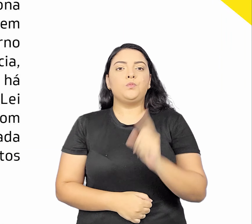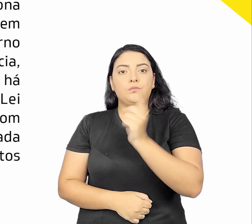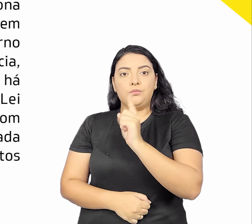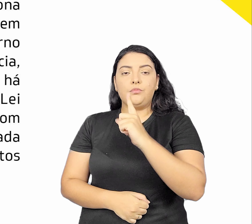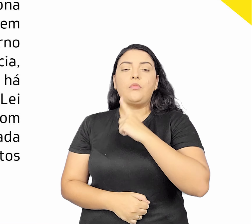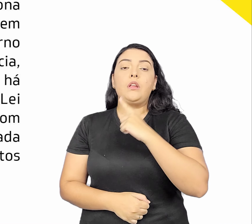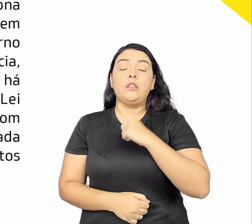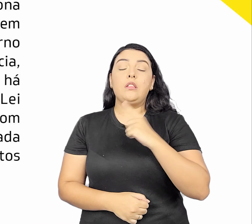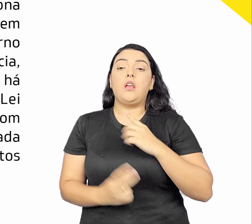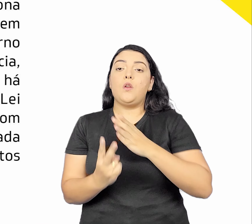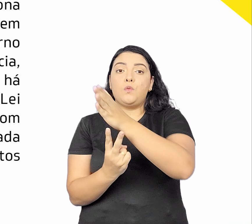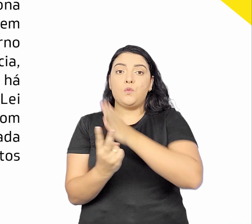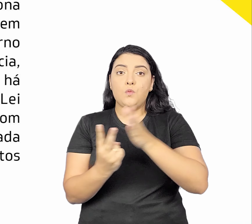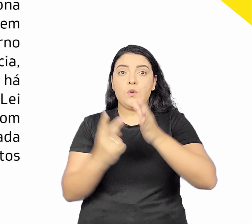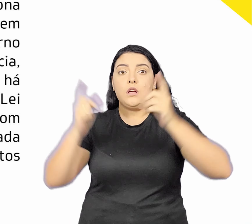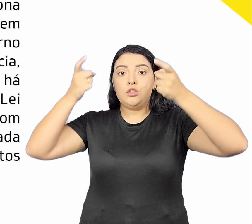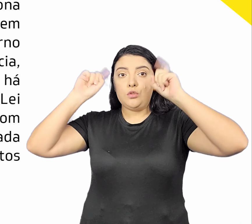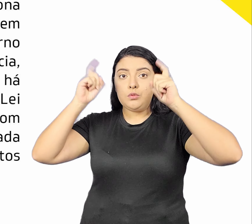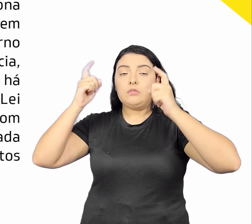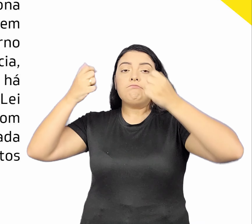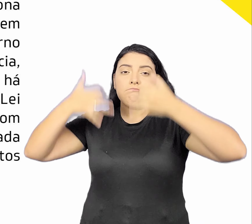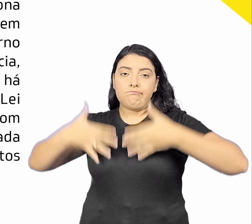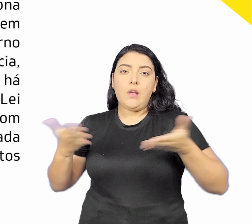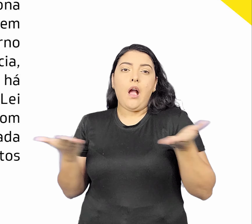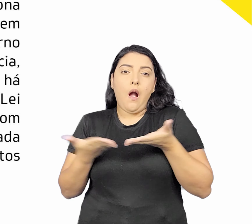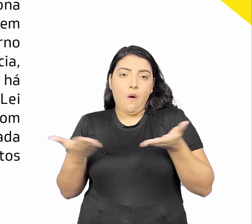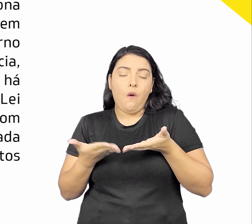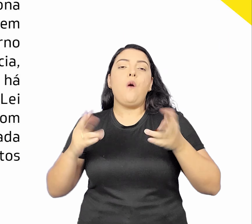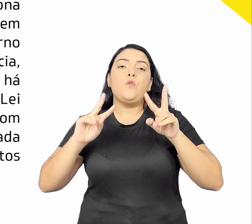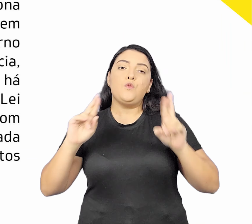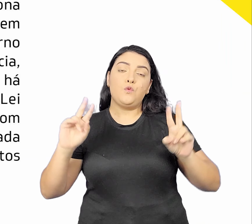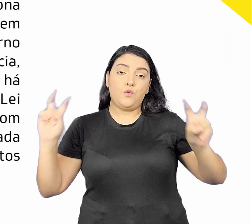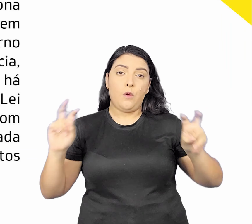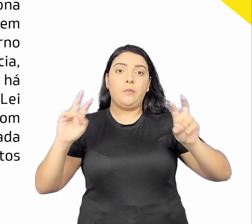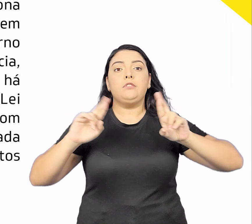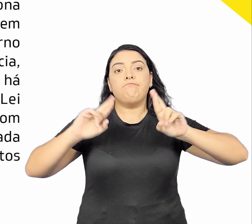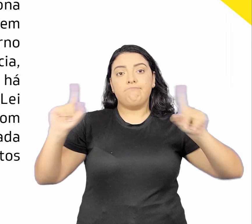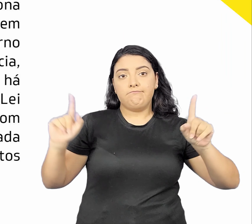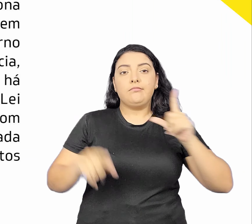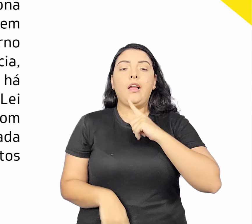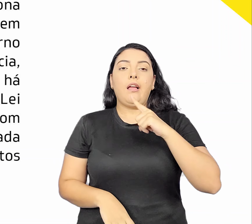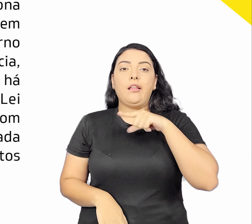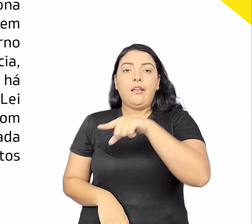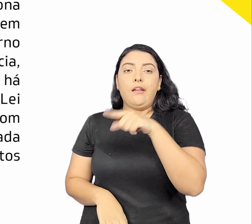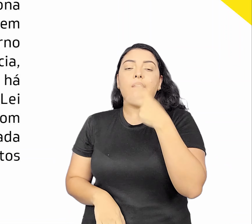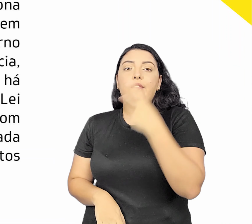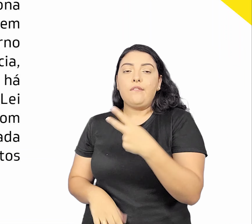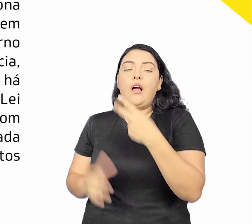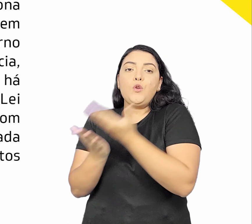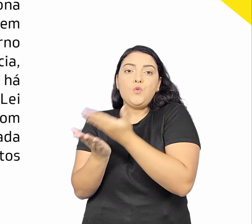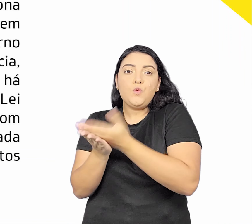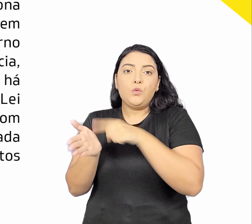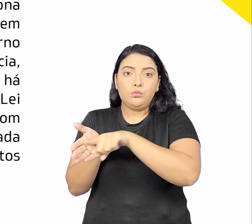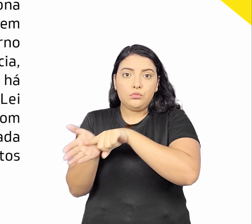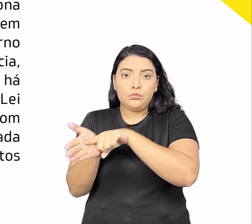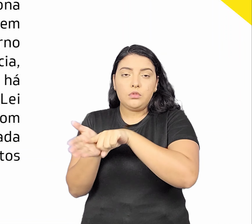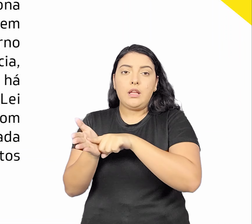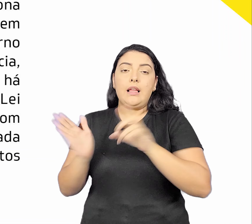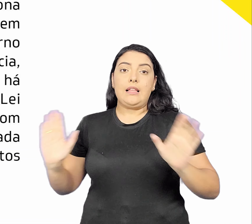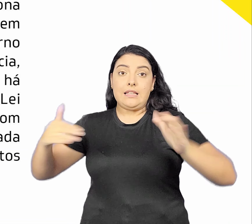Não Existem duas discussões à tona recentemente sobre essa diferença Há quem se baseie nos dados de que o